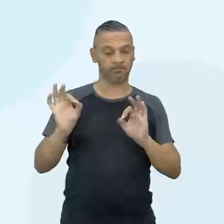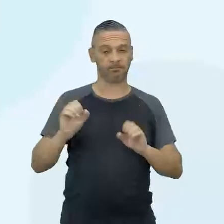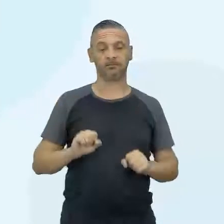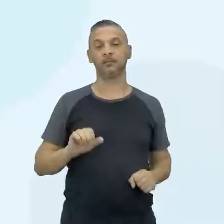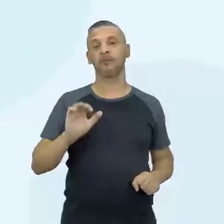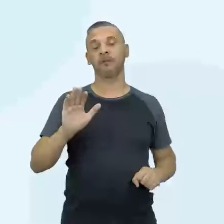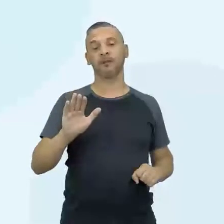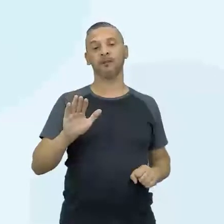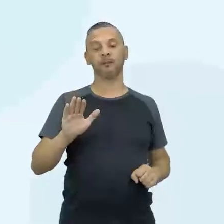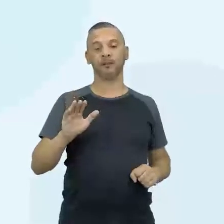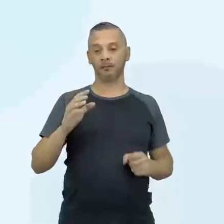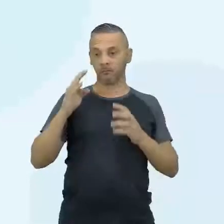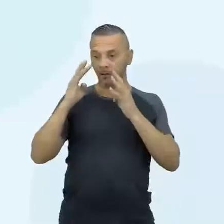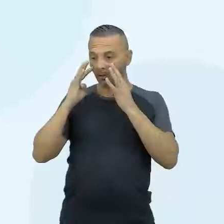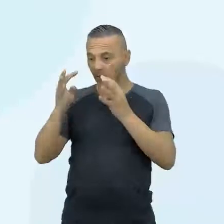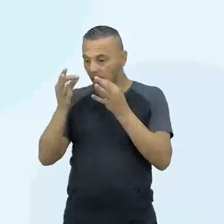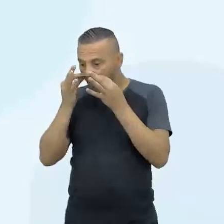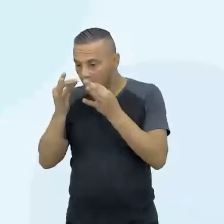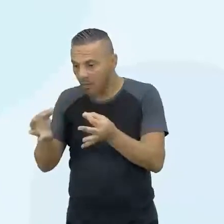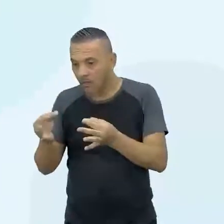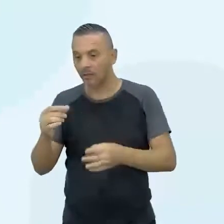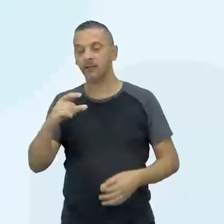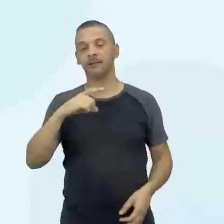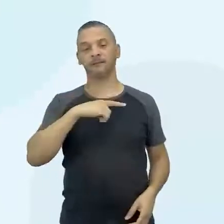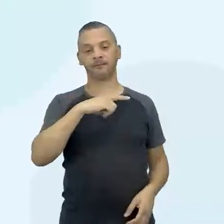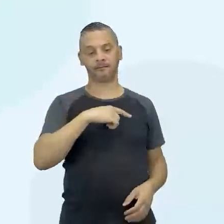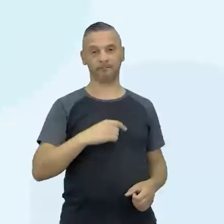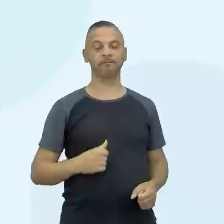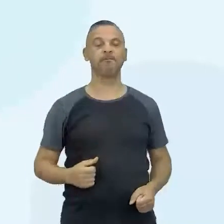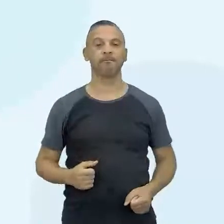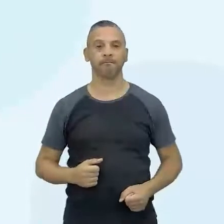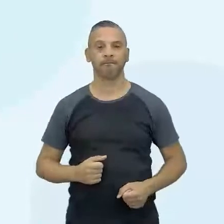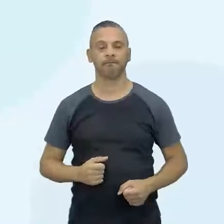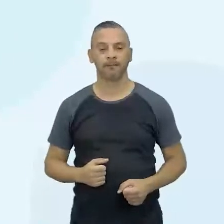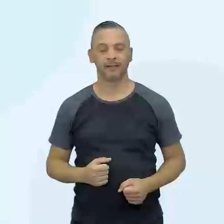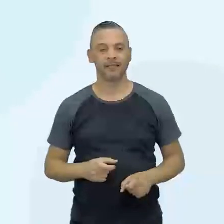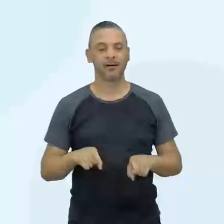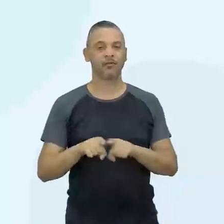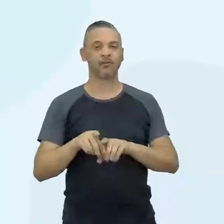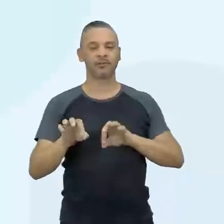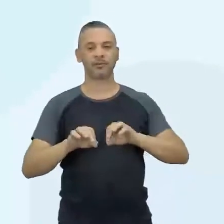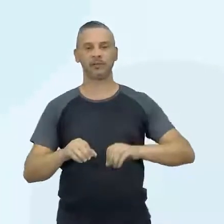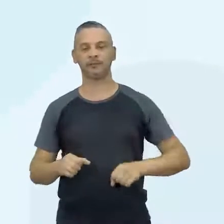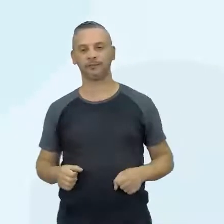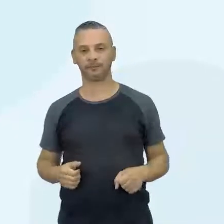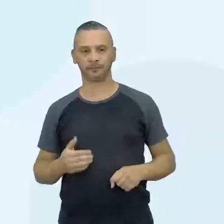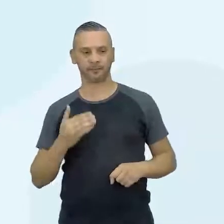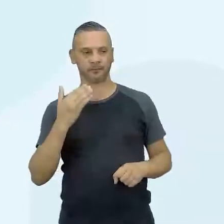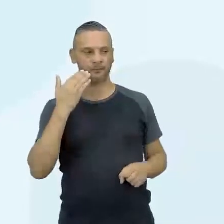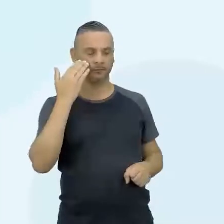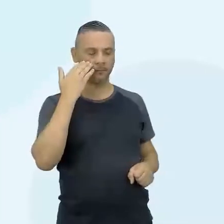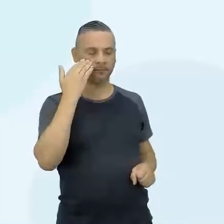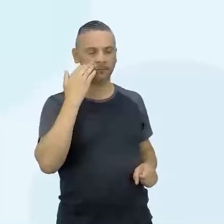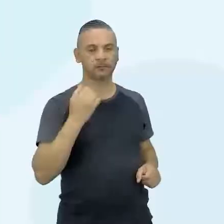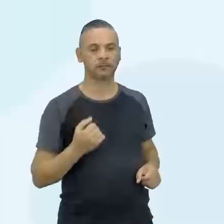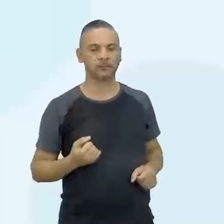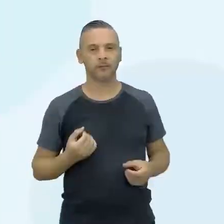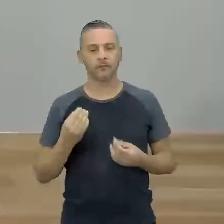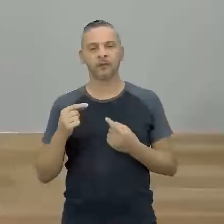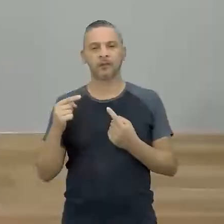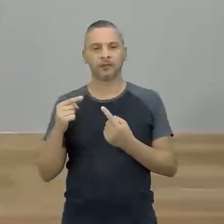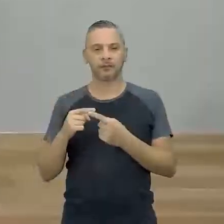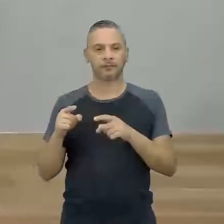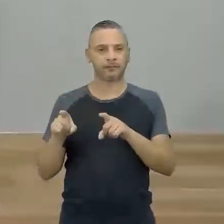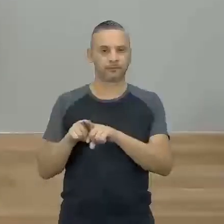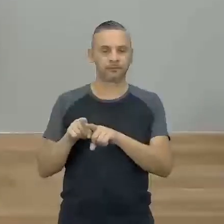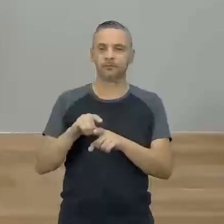Mais colorido, mais chamativo, mais pop. Isso. Mais pop. Então, a nossa releitura aí, valeu. Já... E